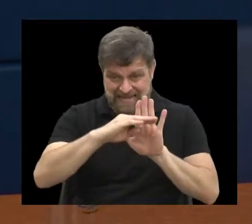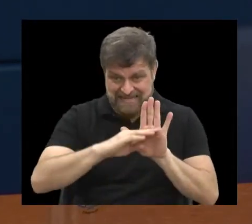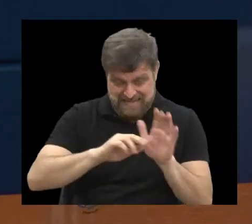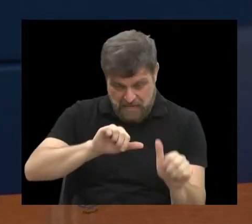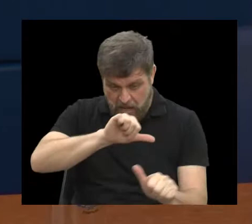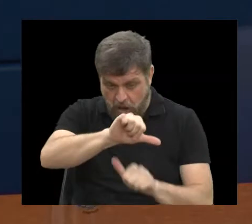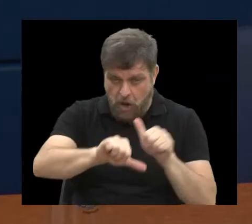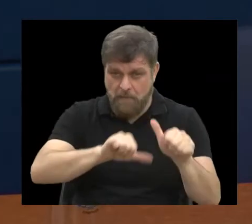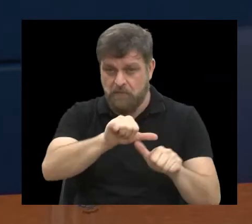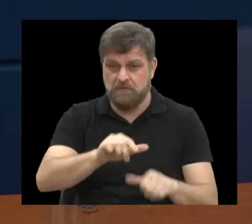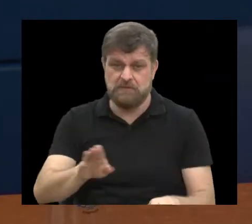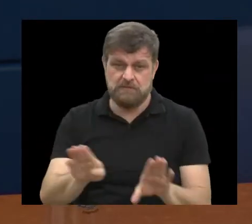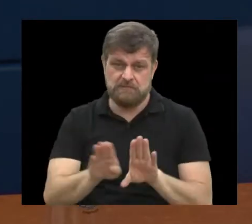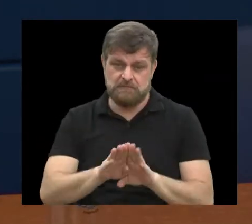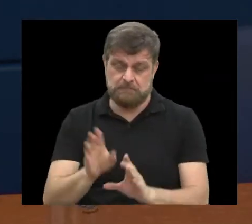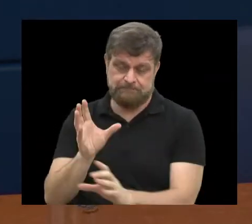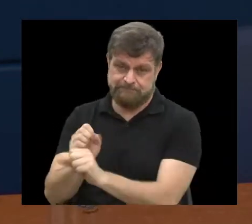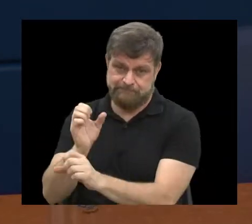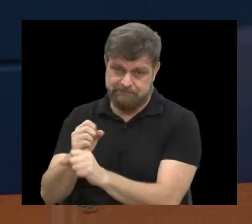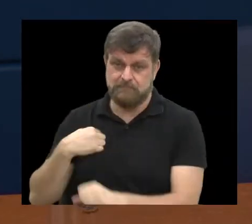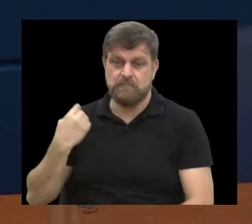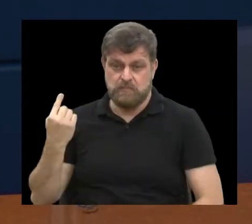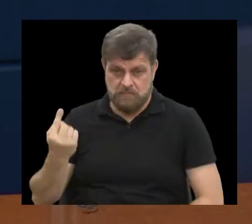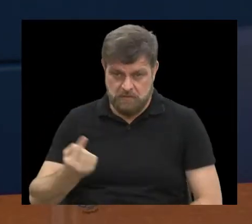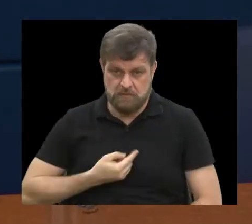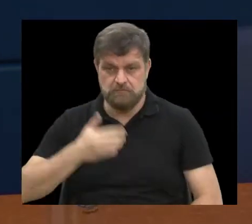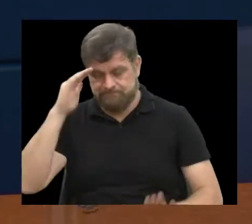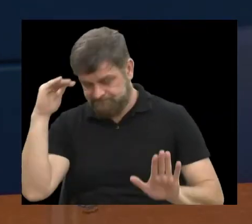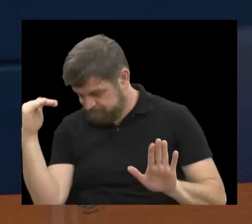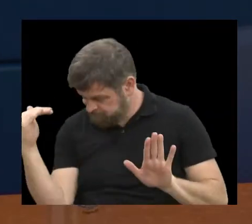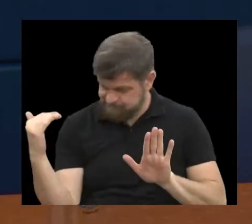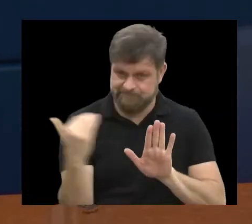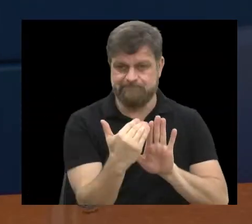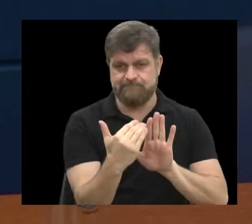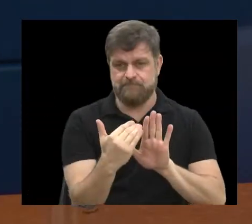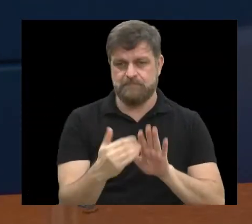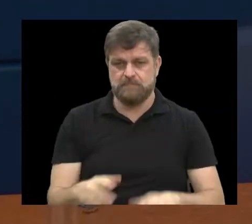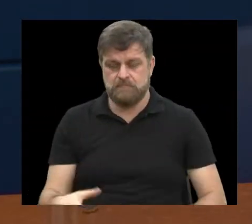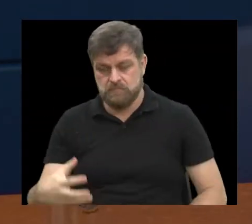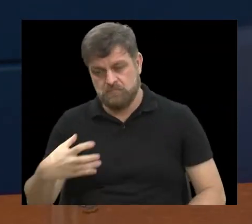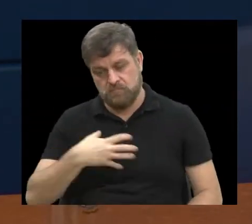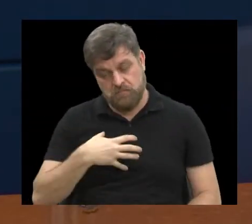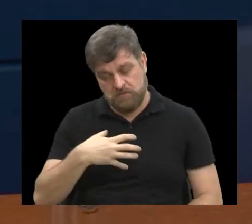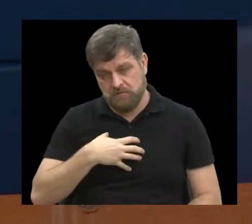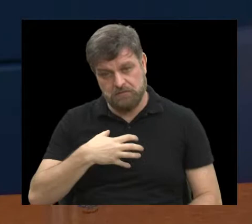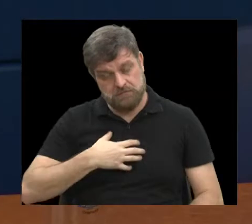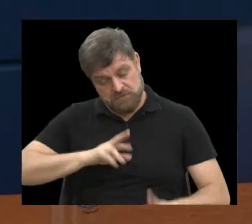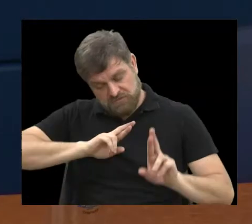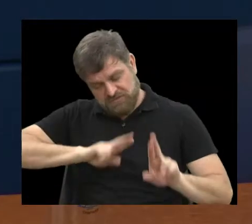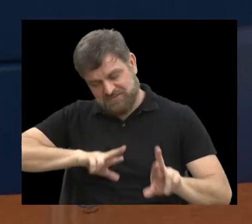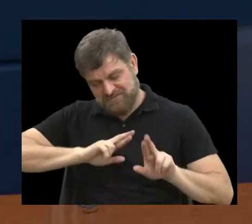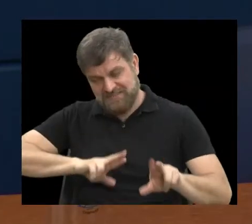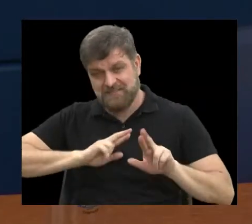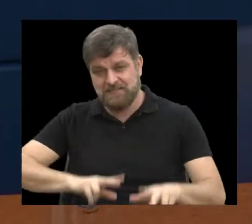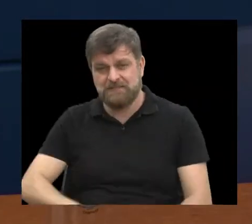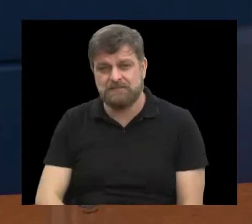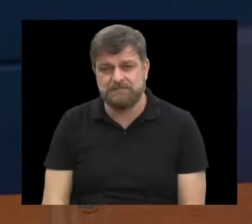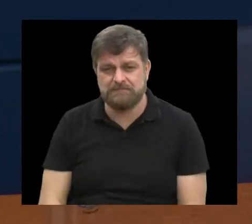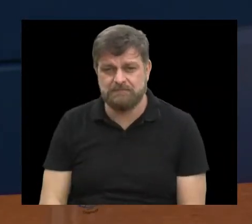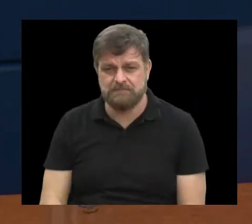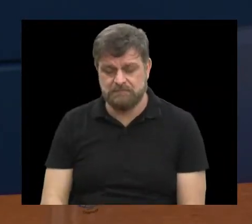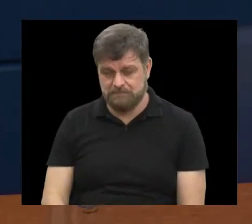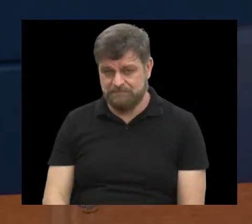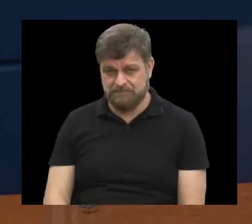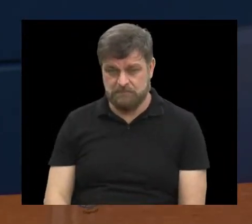de renda, o cálculo, a gente passa a operacionalizar de um modo diferente, né?